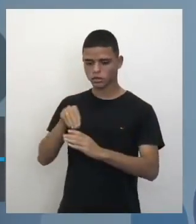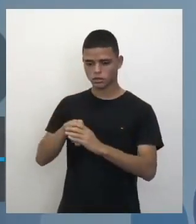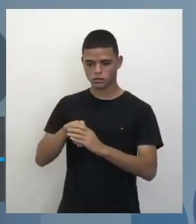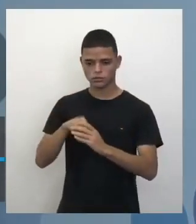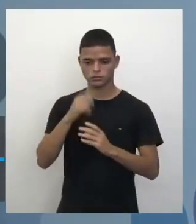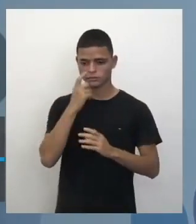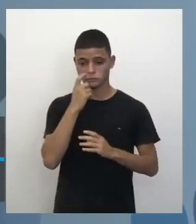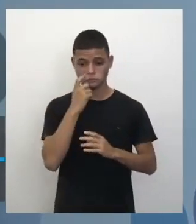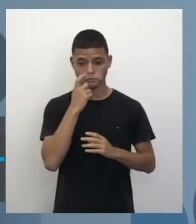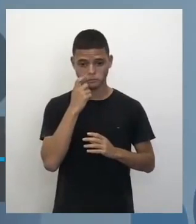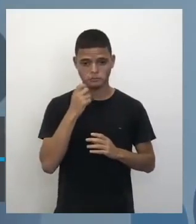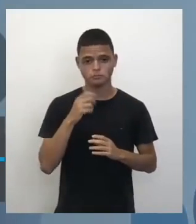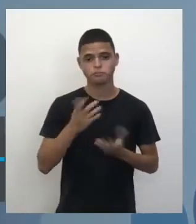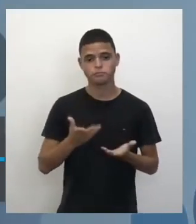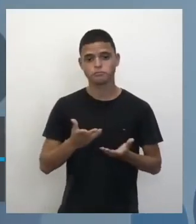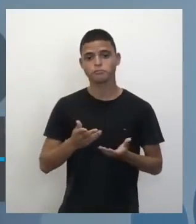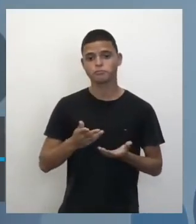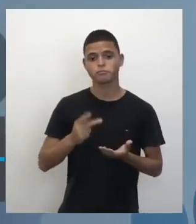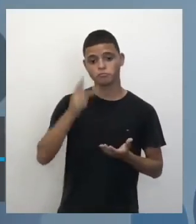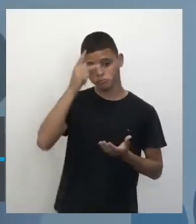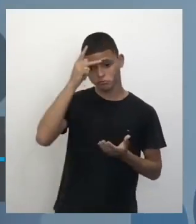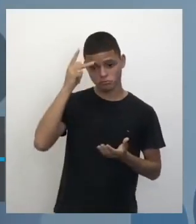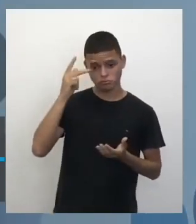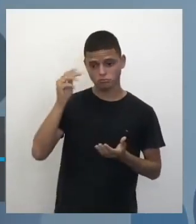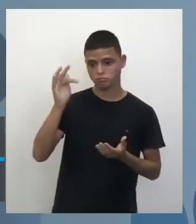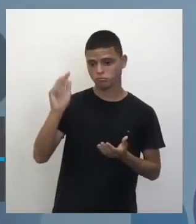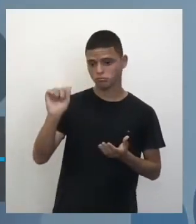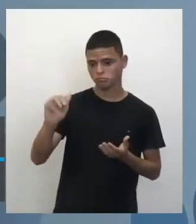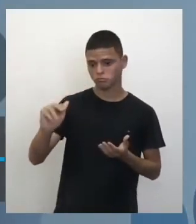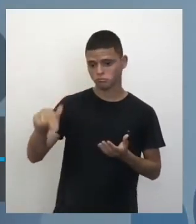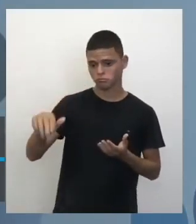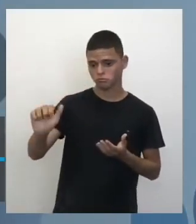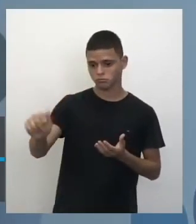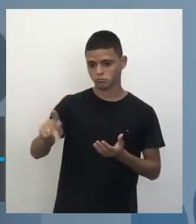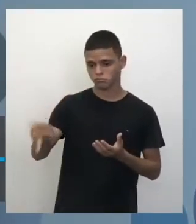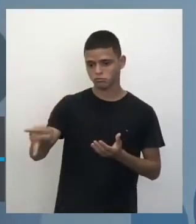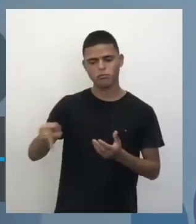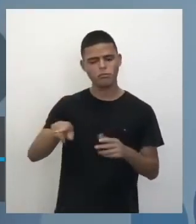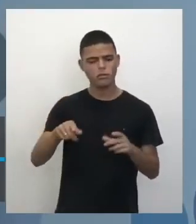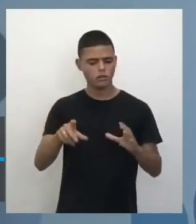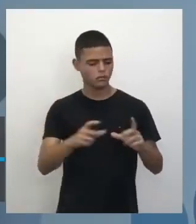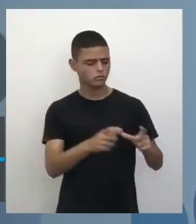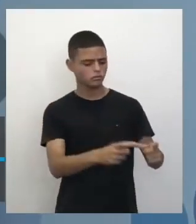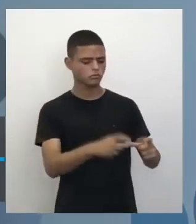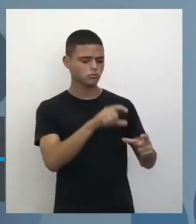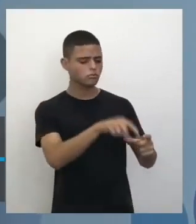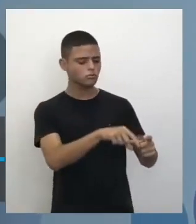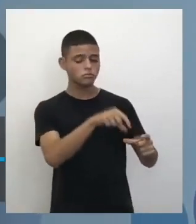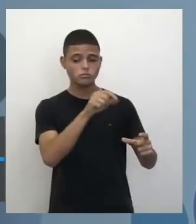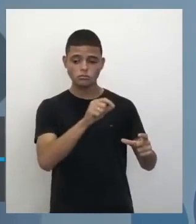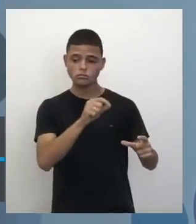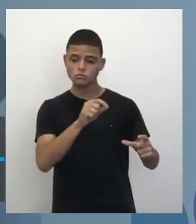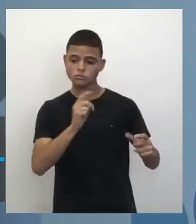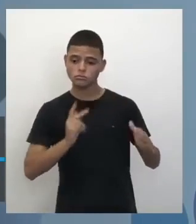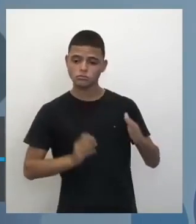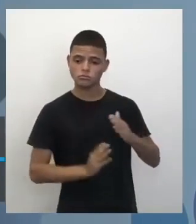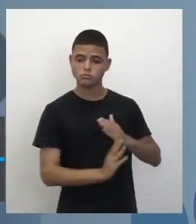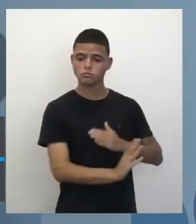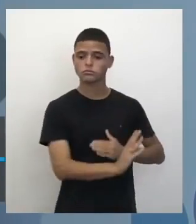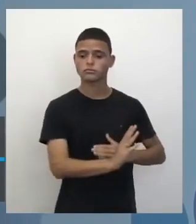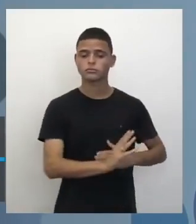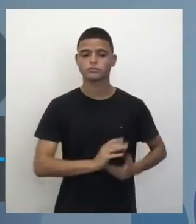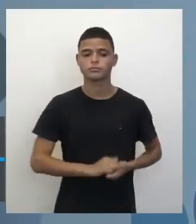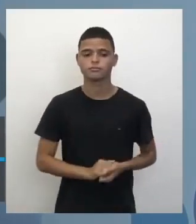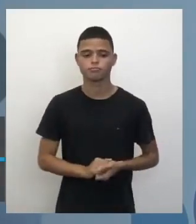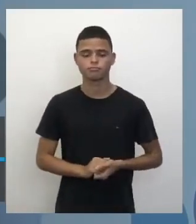professora Fabiana escolheu justamente um não lugar, que é um lugar de passagem. E esse lugar de passagem desperta que emoções em você, Fabiana? Além